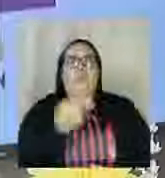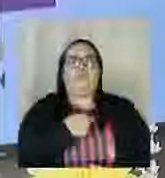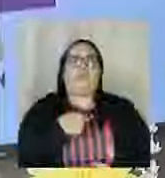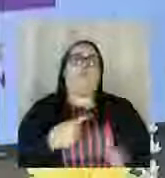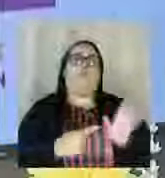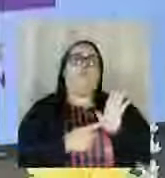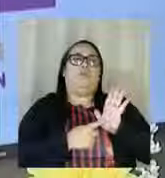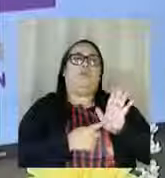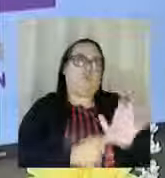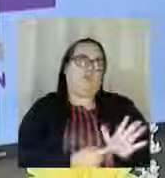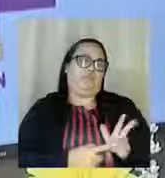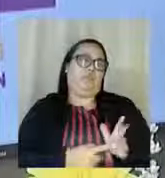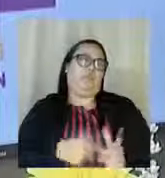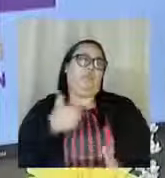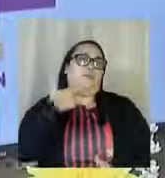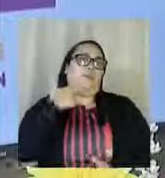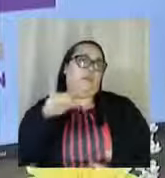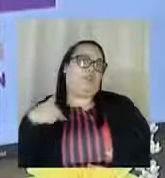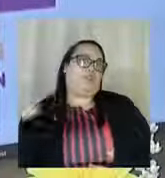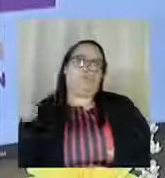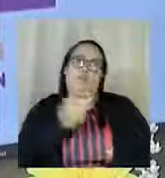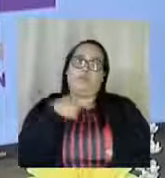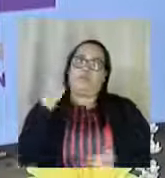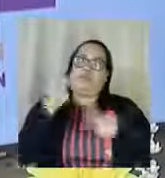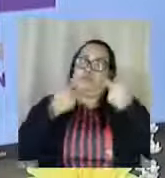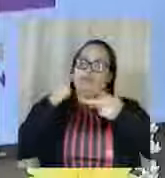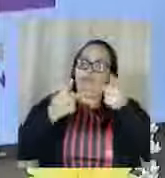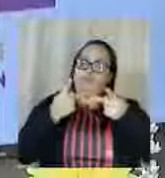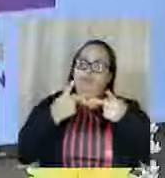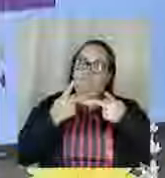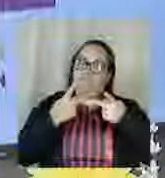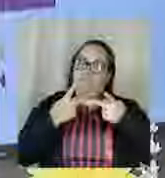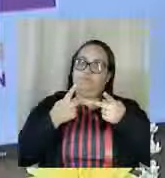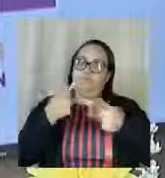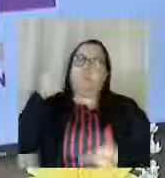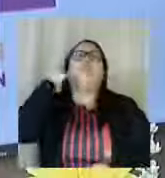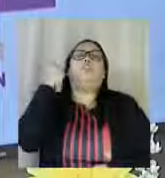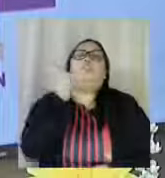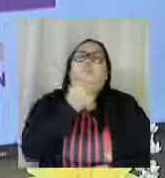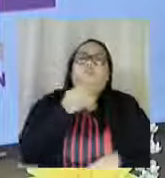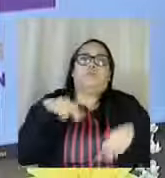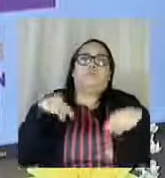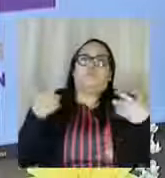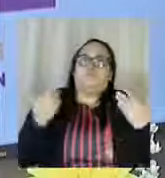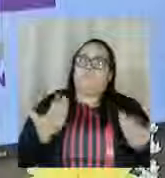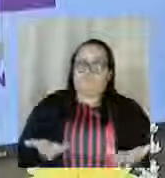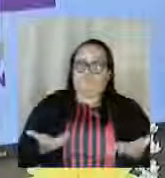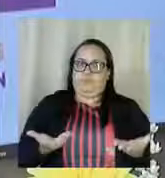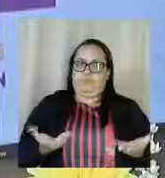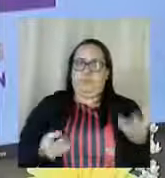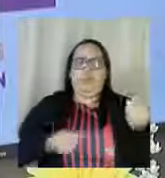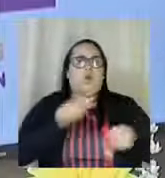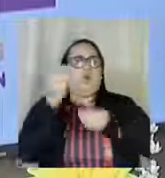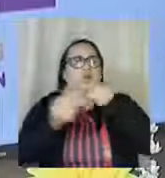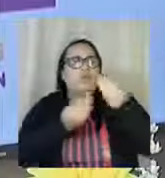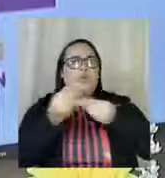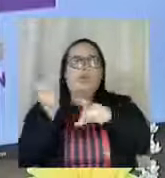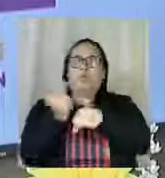pela língua que falamos. E a língua do surdo? Como eles buscam a